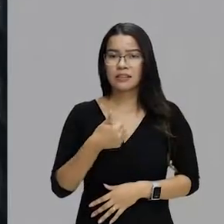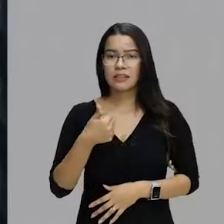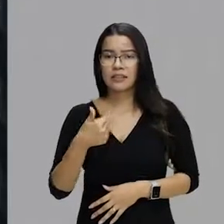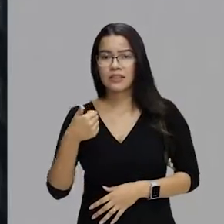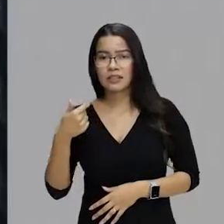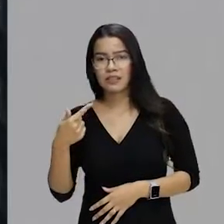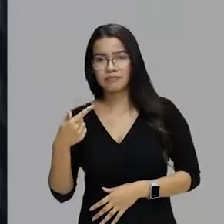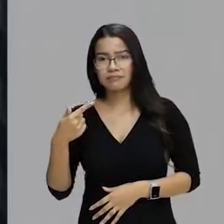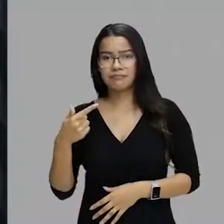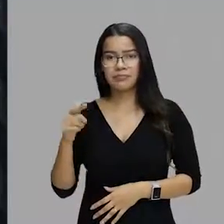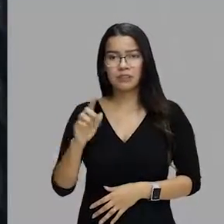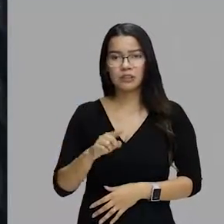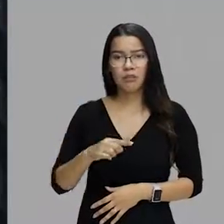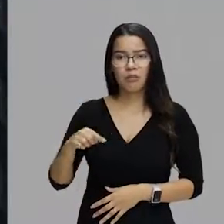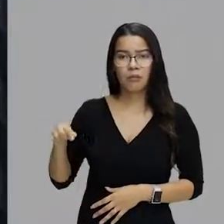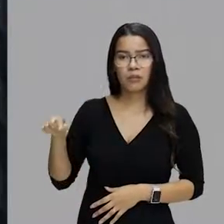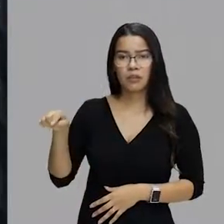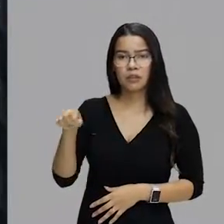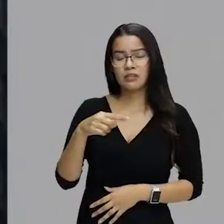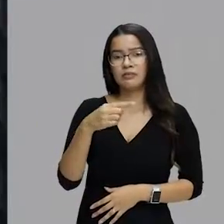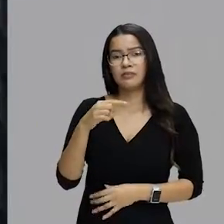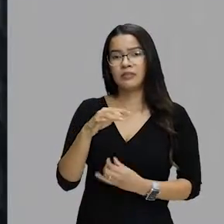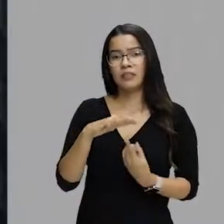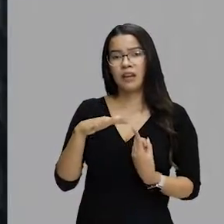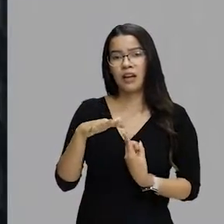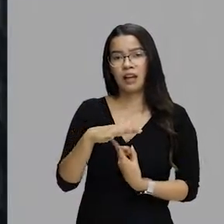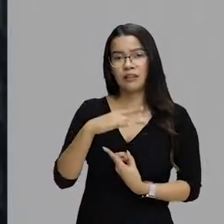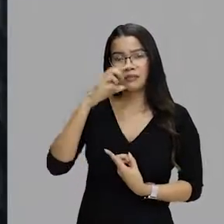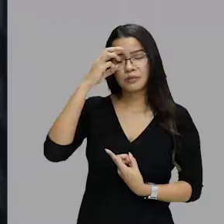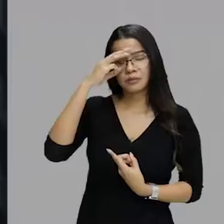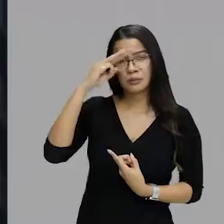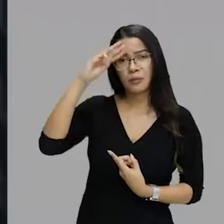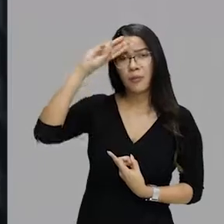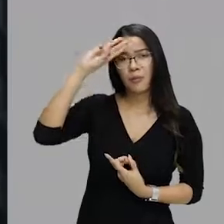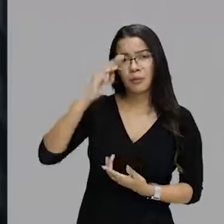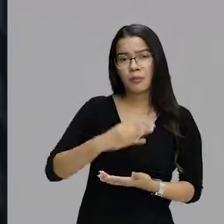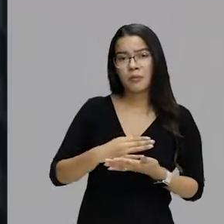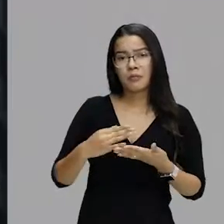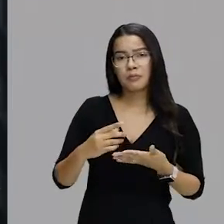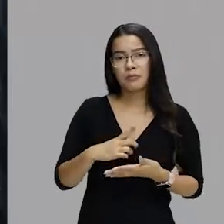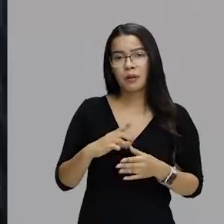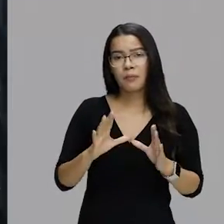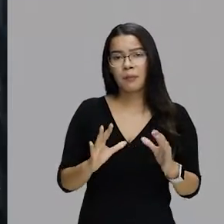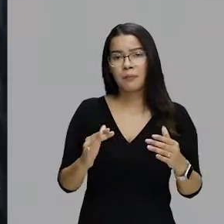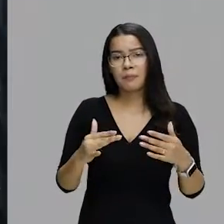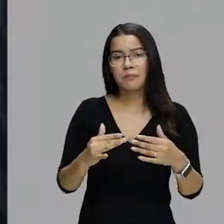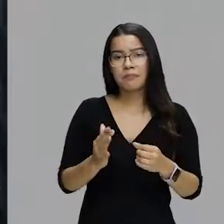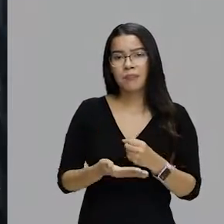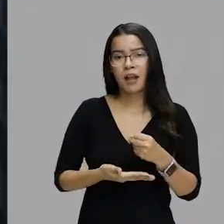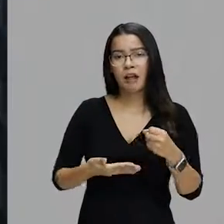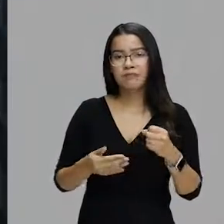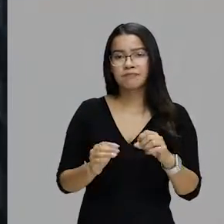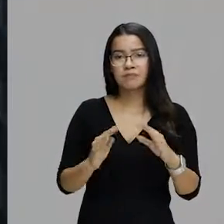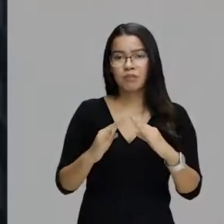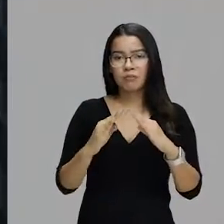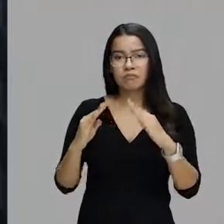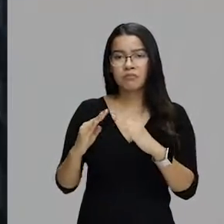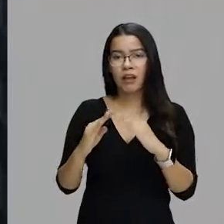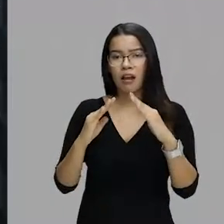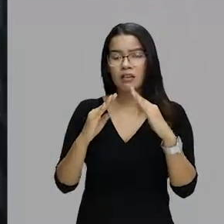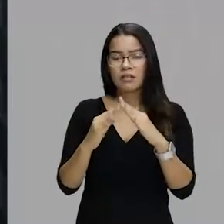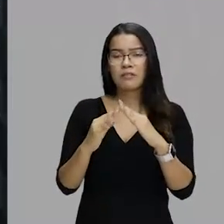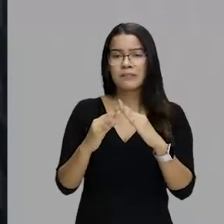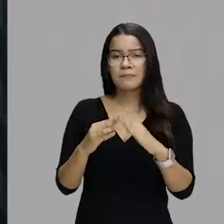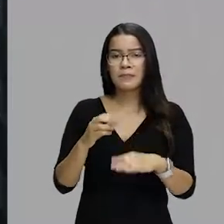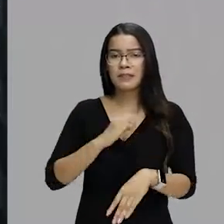117 quilômetros quadrados da ilha de Cuba. E vão montar uma base militar, que até hoje está